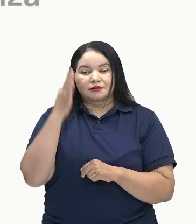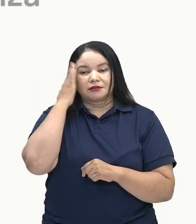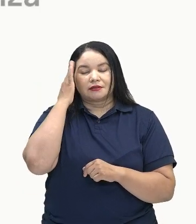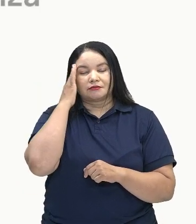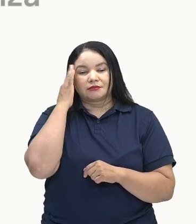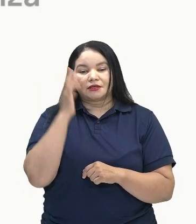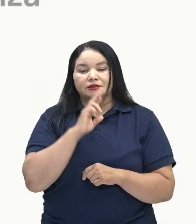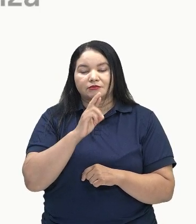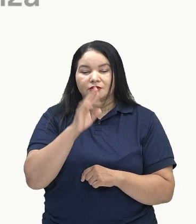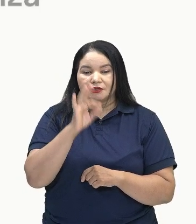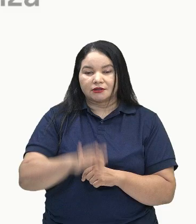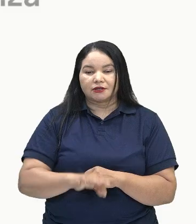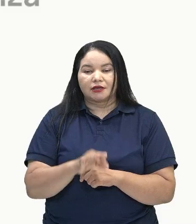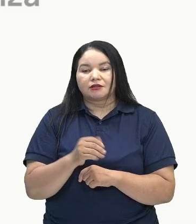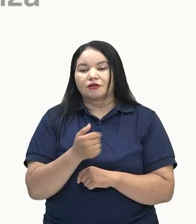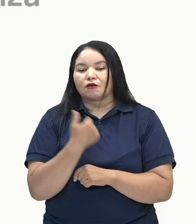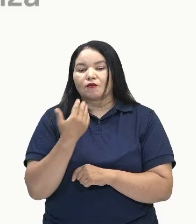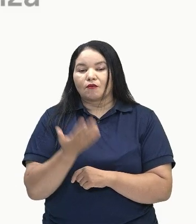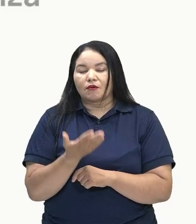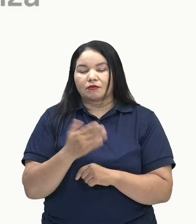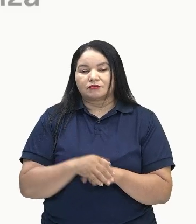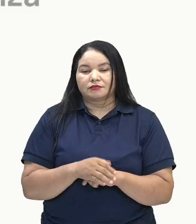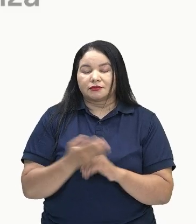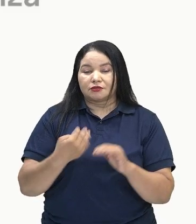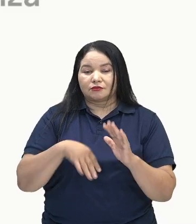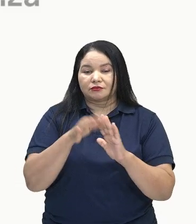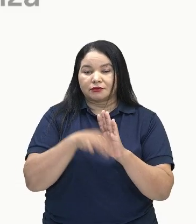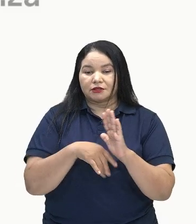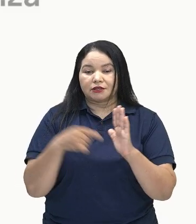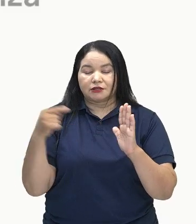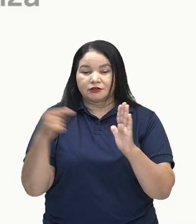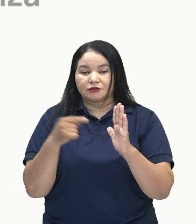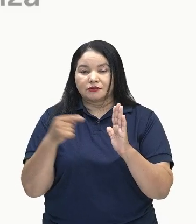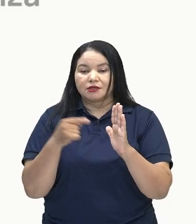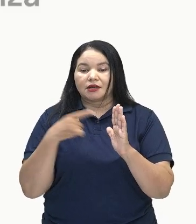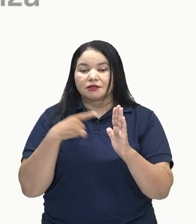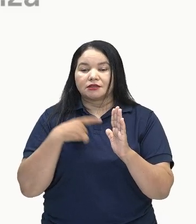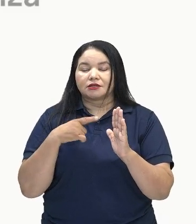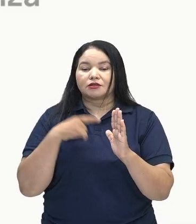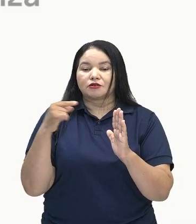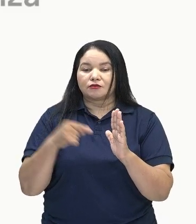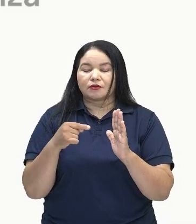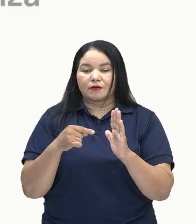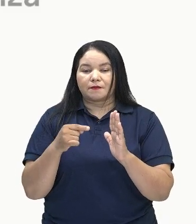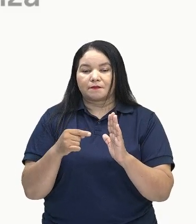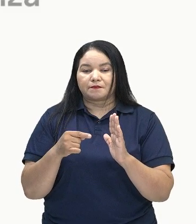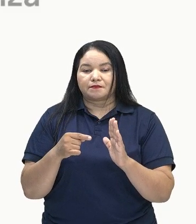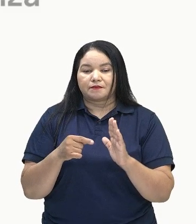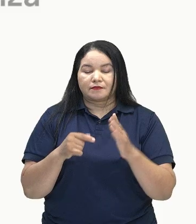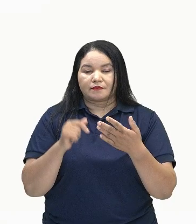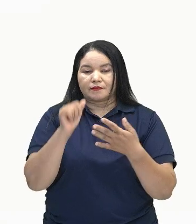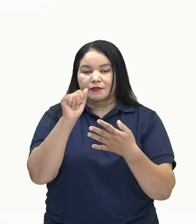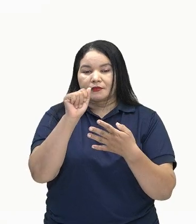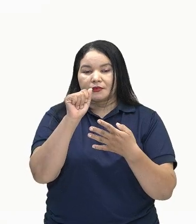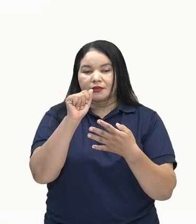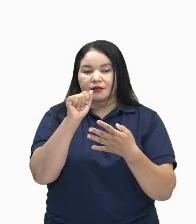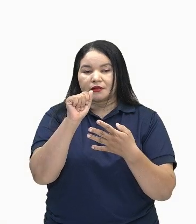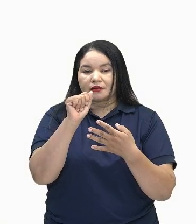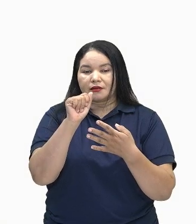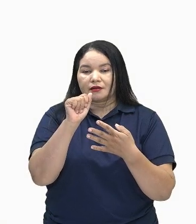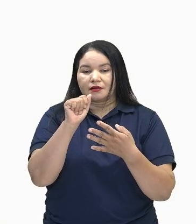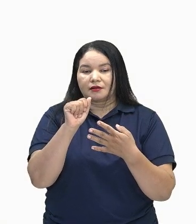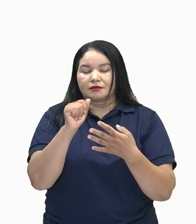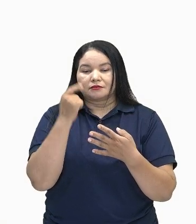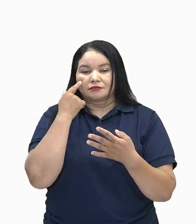correta. Então, o trecho acima utiliza predominantemente o quê? Letra A, patos,